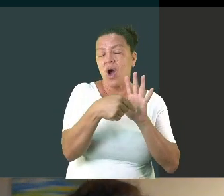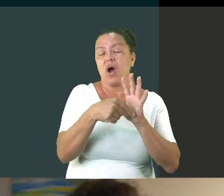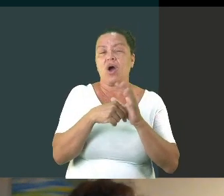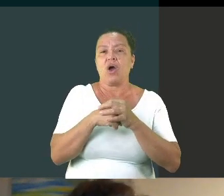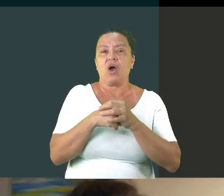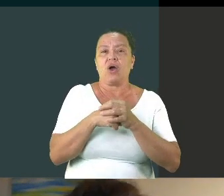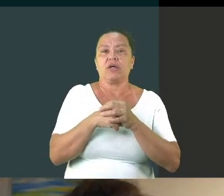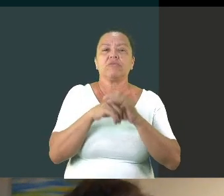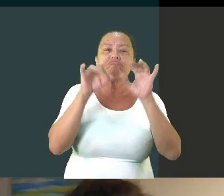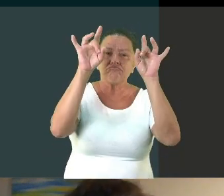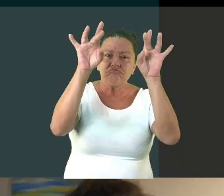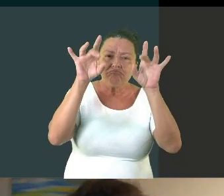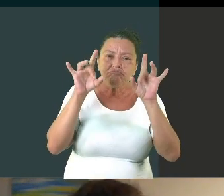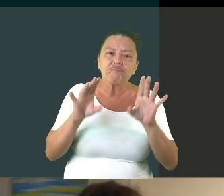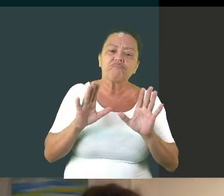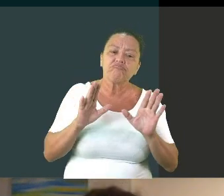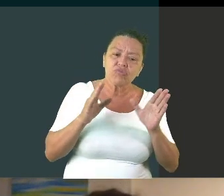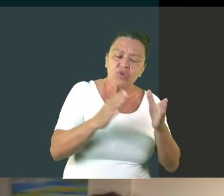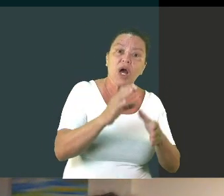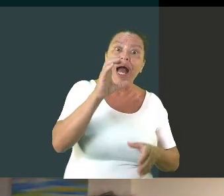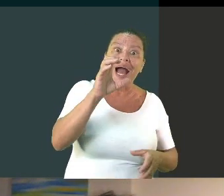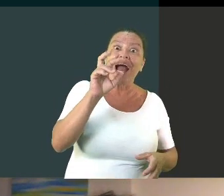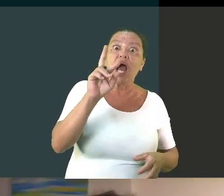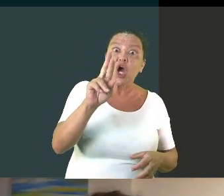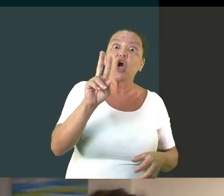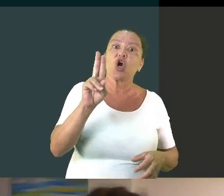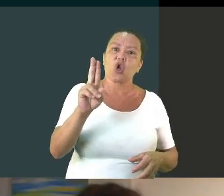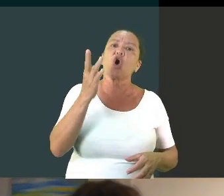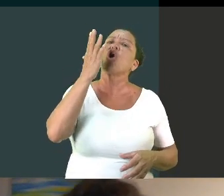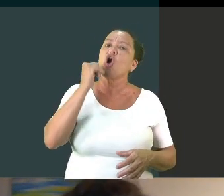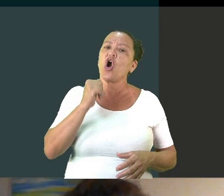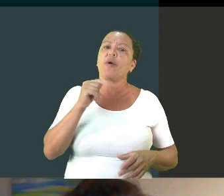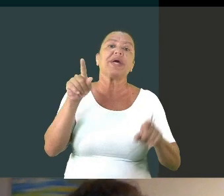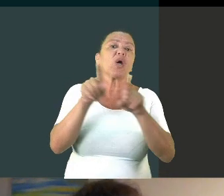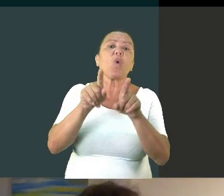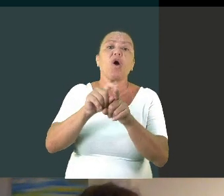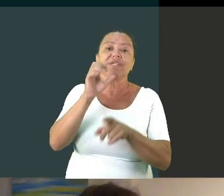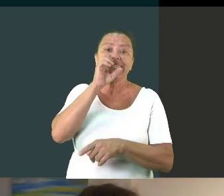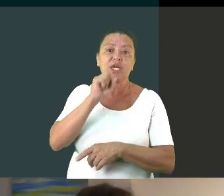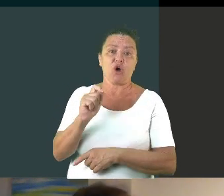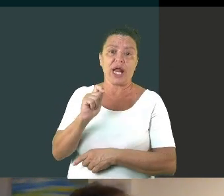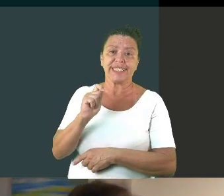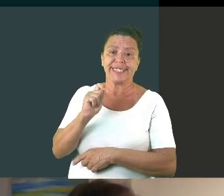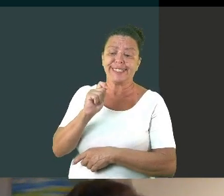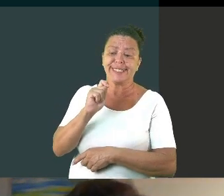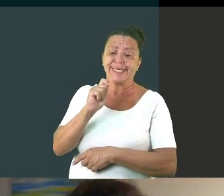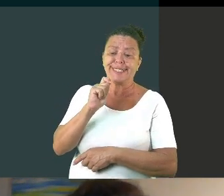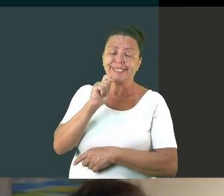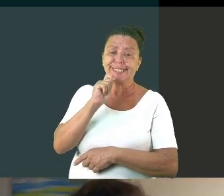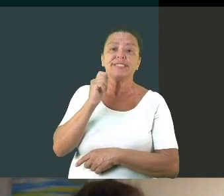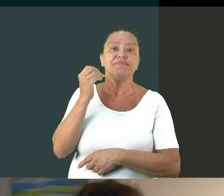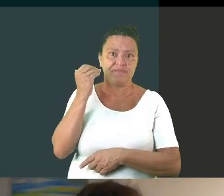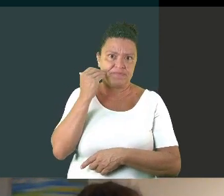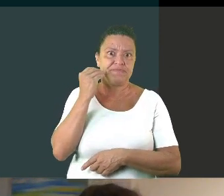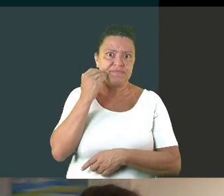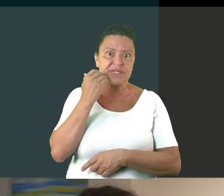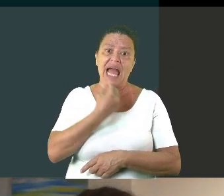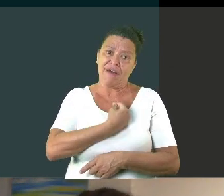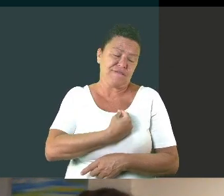alimentos, exclusivamente alimentos crus, há pessoas que só se alimentam, só fazem a chamada alimentação